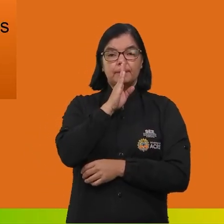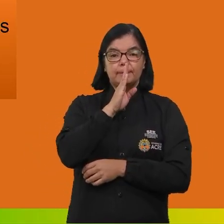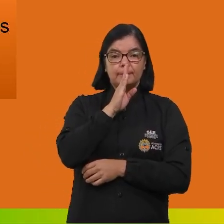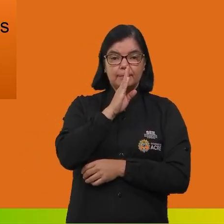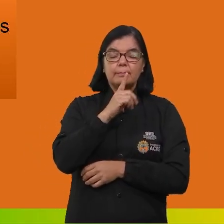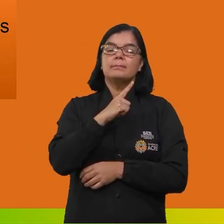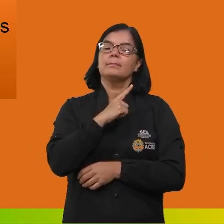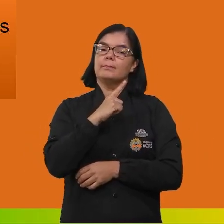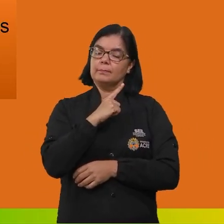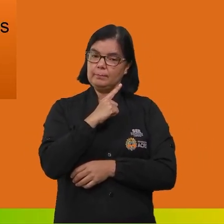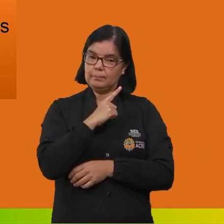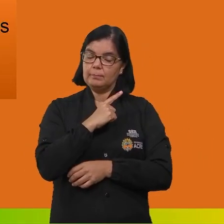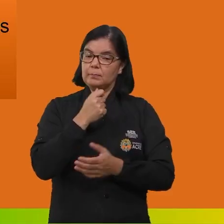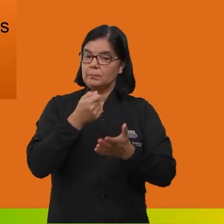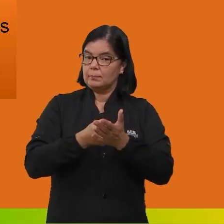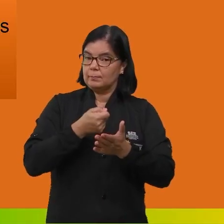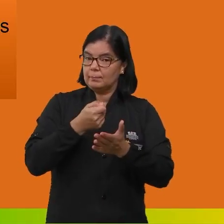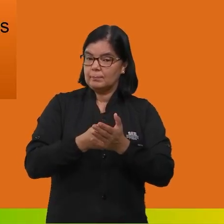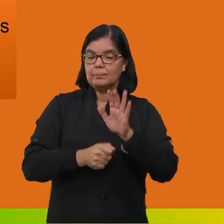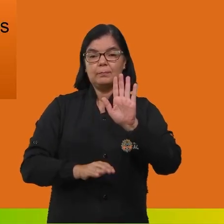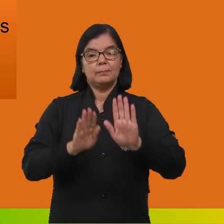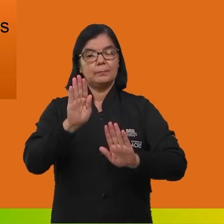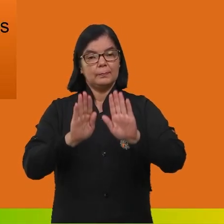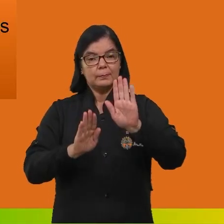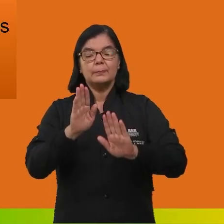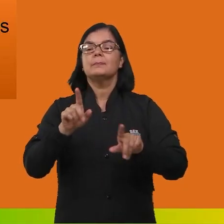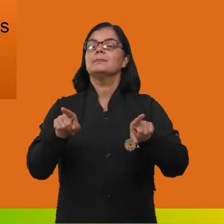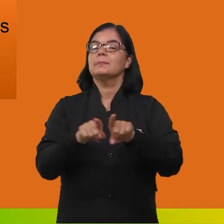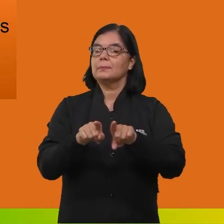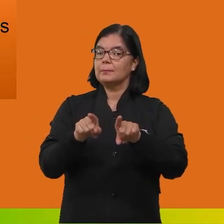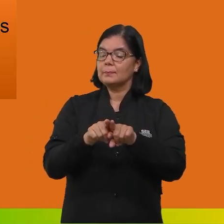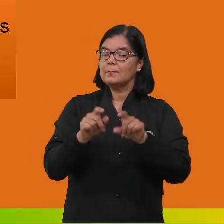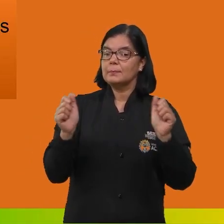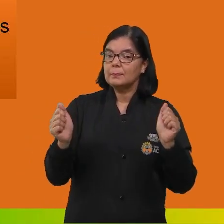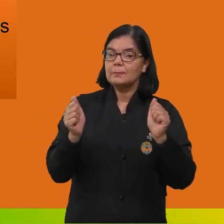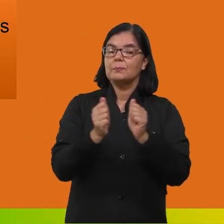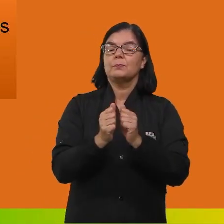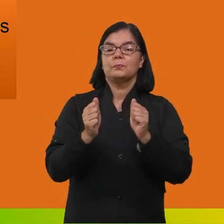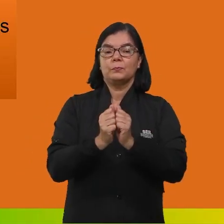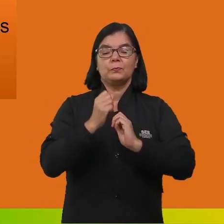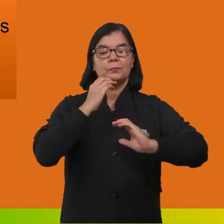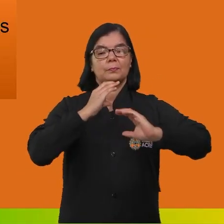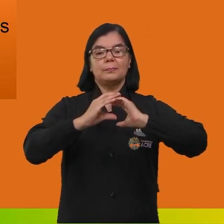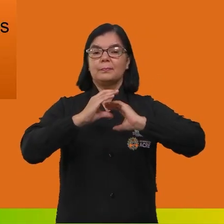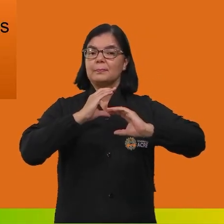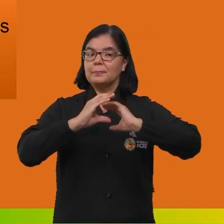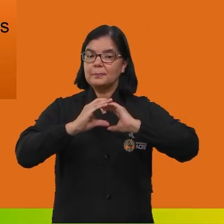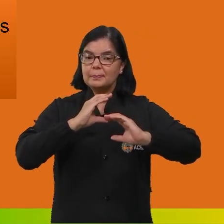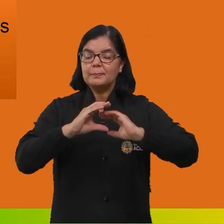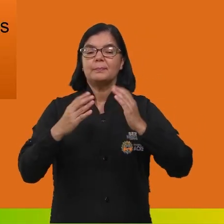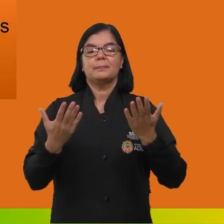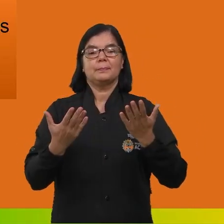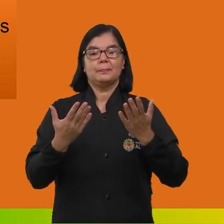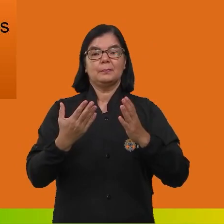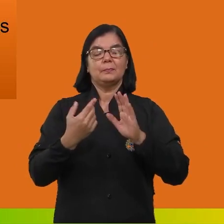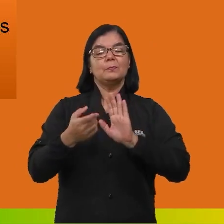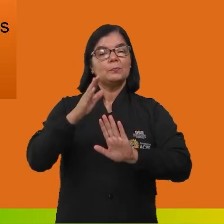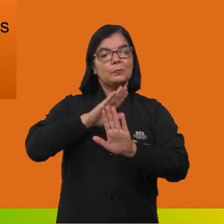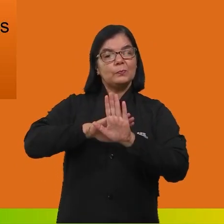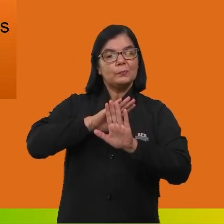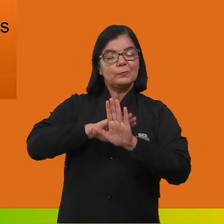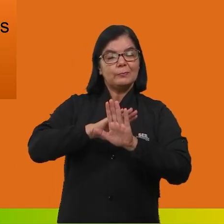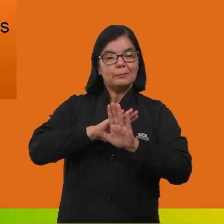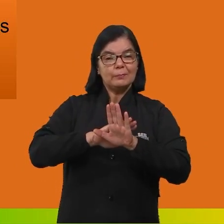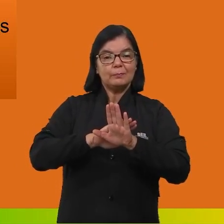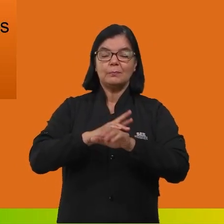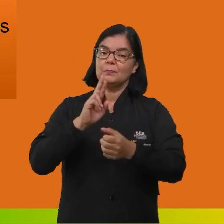que exige a pantomima, ela também às vezes é acompanhada por uma música, né, por um fundo musical que dá